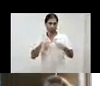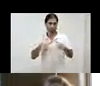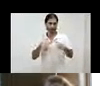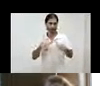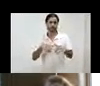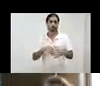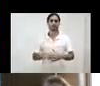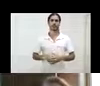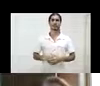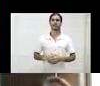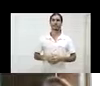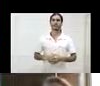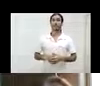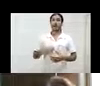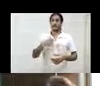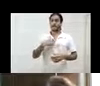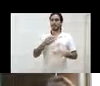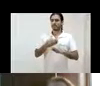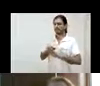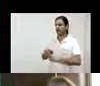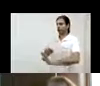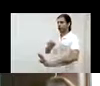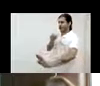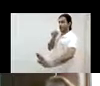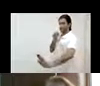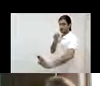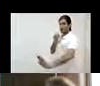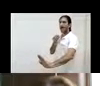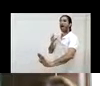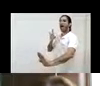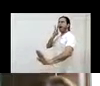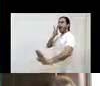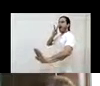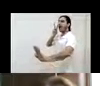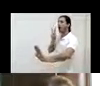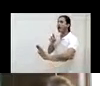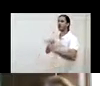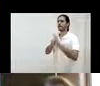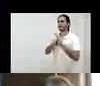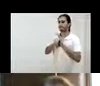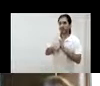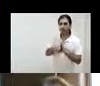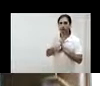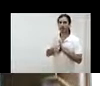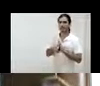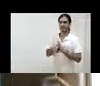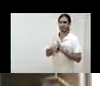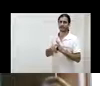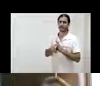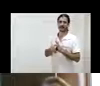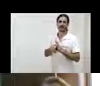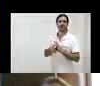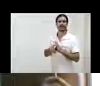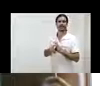pesquisador, aí você vai conseguir fazer uma pesquisa. Do contrário, aquilo não vai ser uma pesquisa.